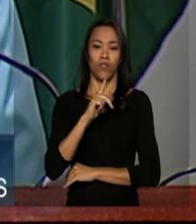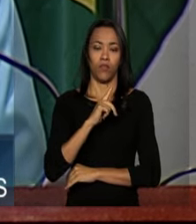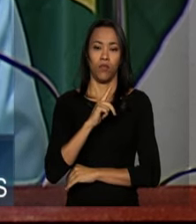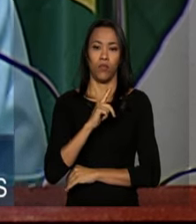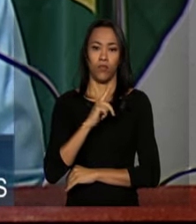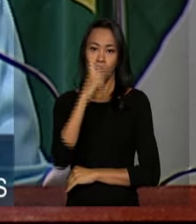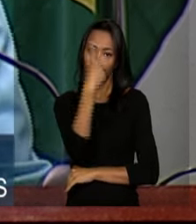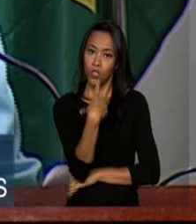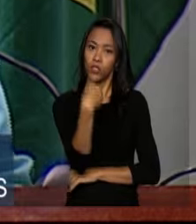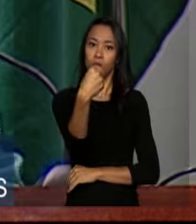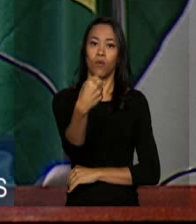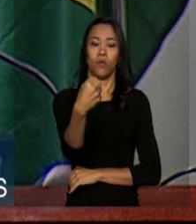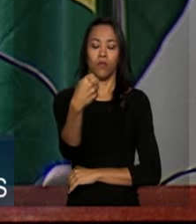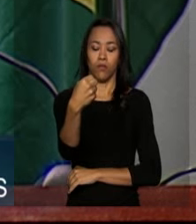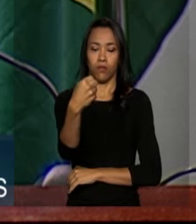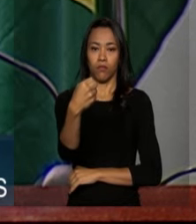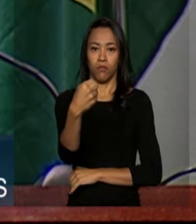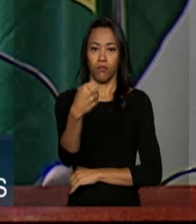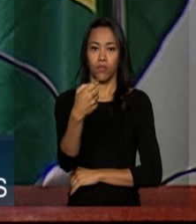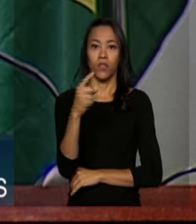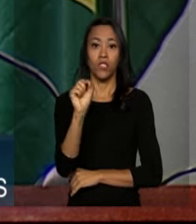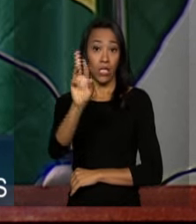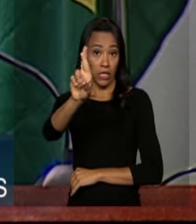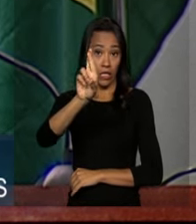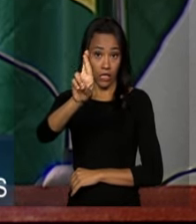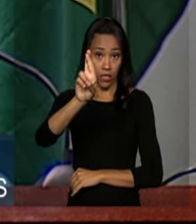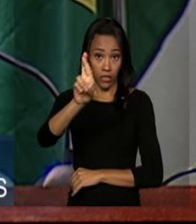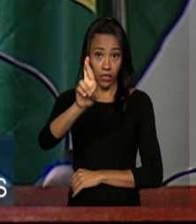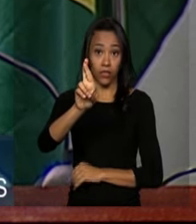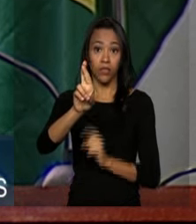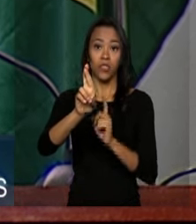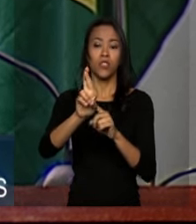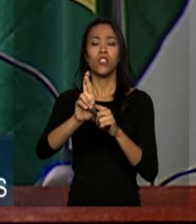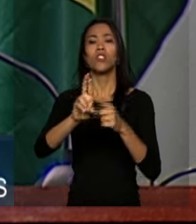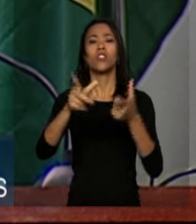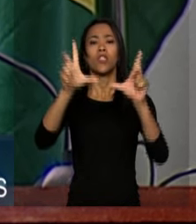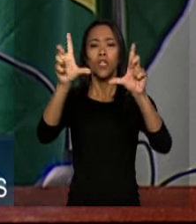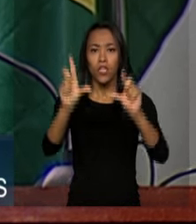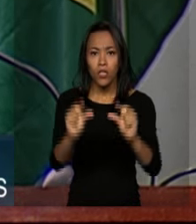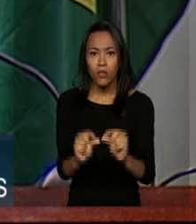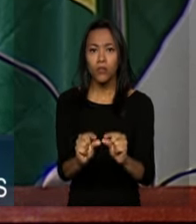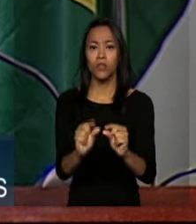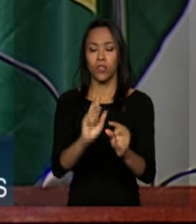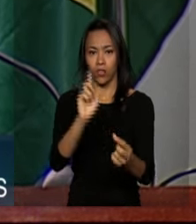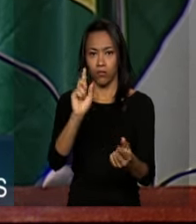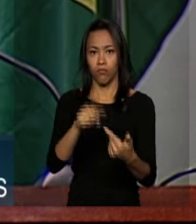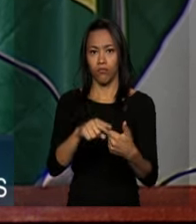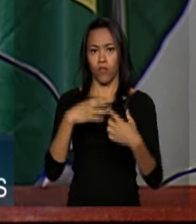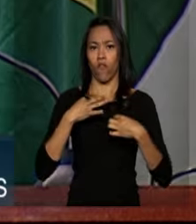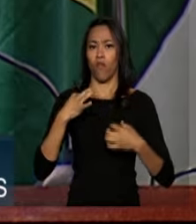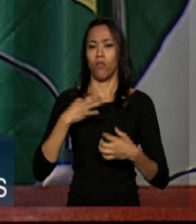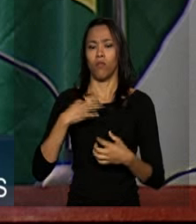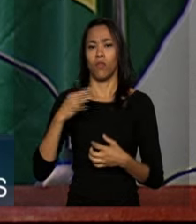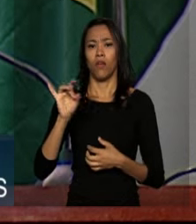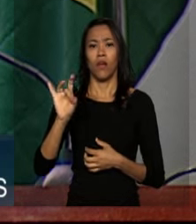assumir o arrojado objetivo e meta de redução voluntária de